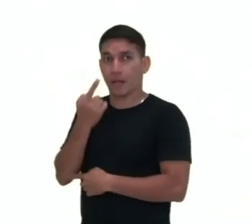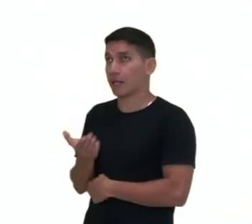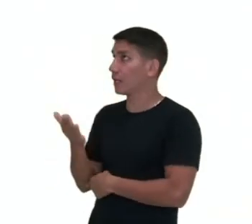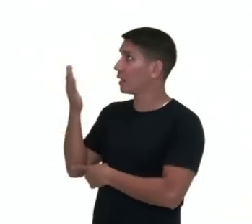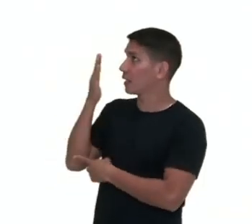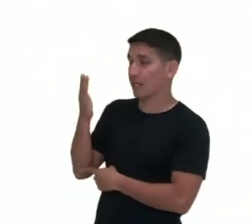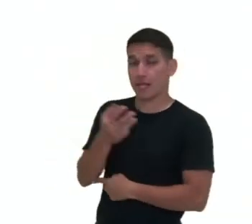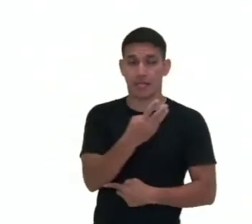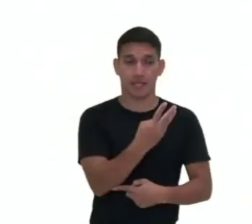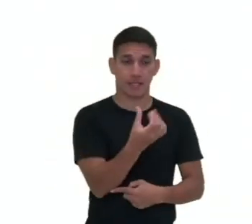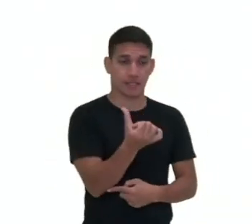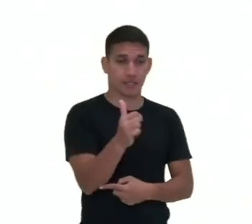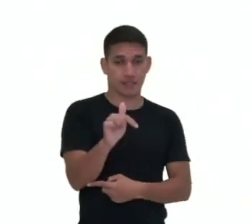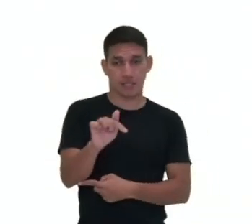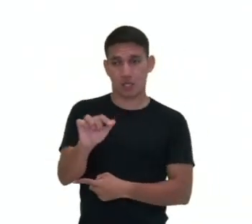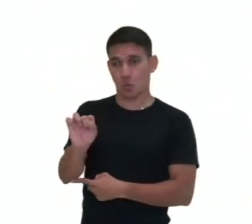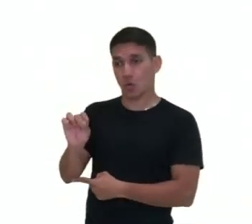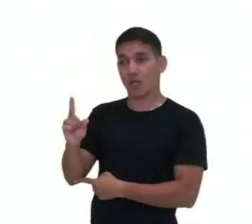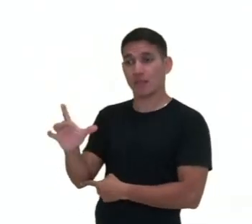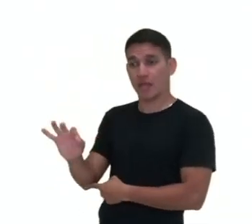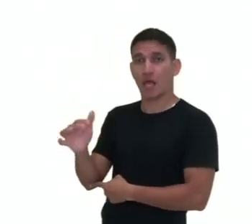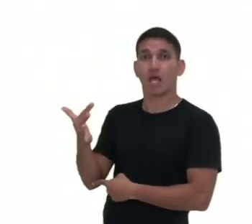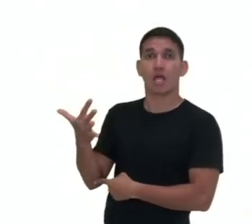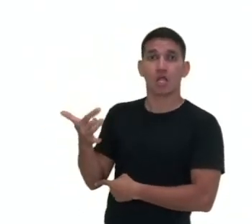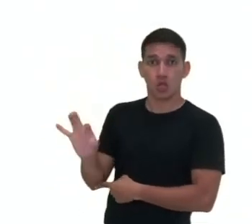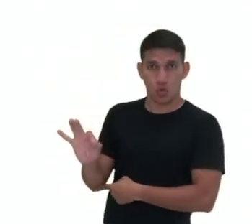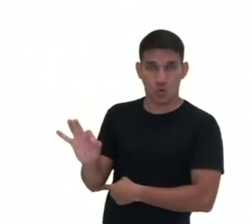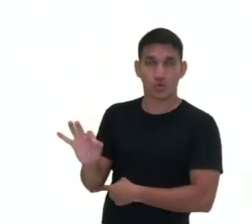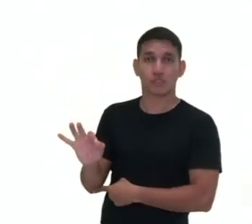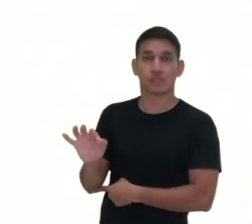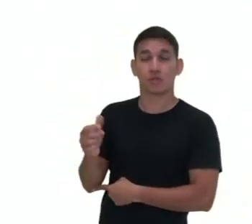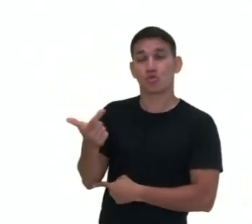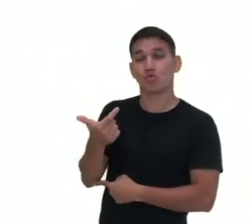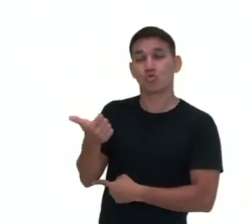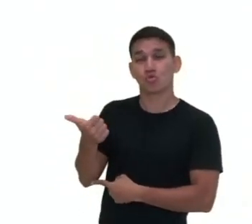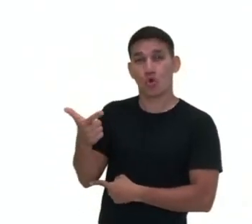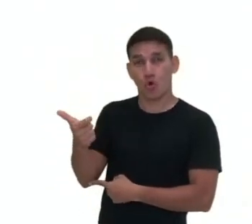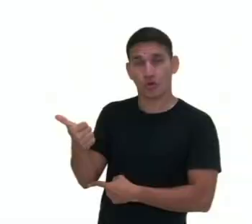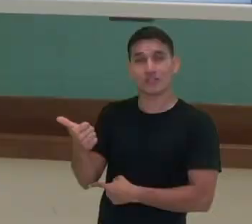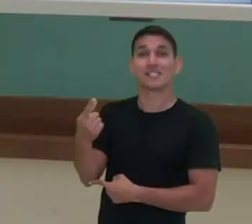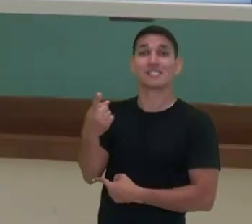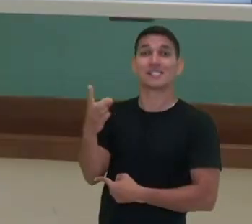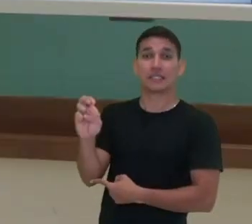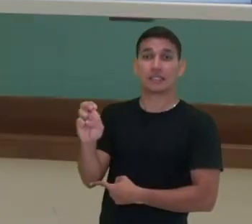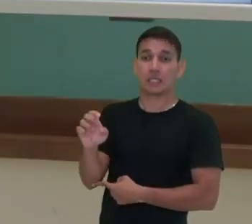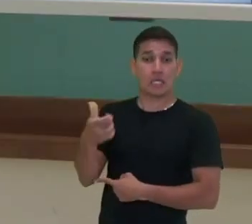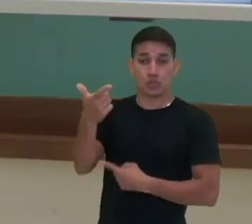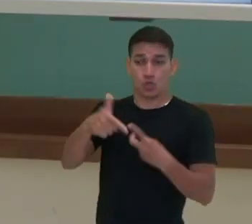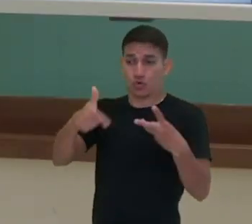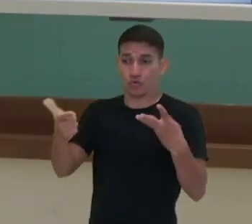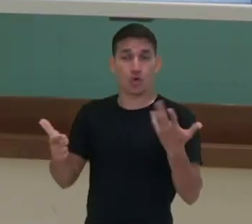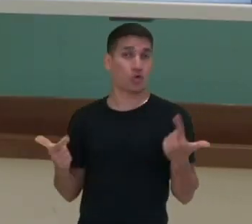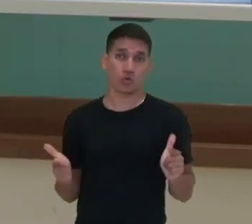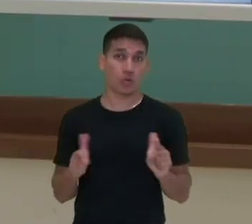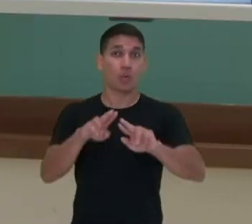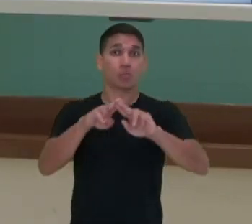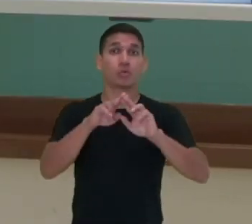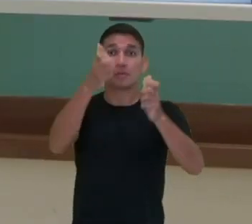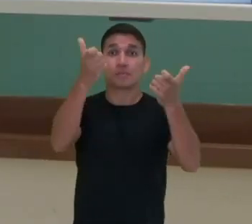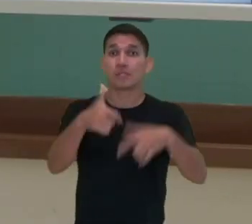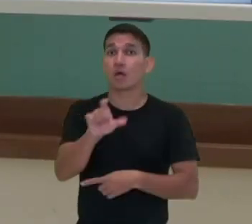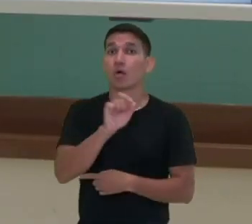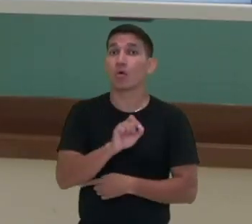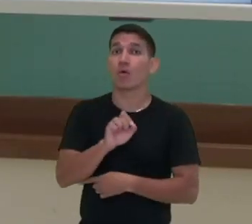exemplo, 3, 6, 7, 8, 10, 12, 15, não tem repetição. Então, nesse caso, nós dizemos que